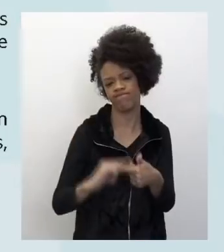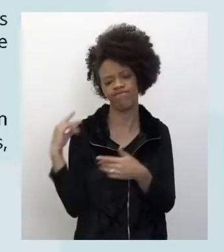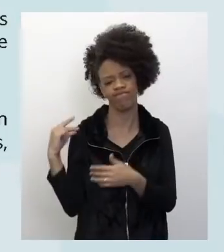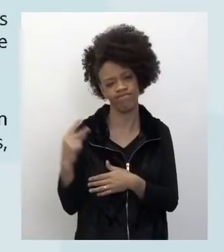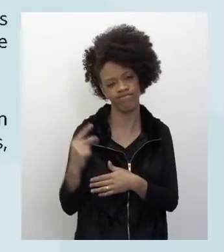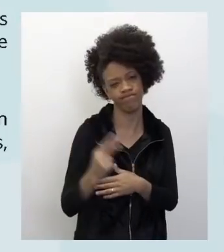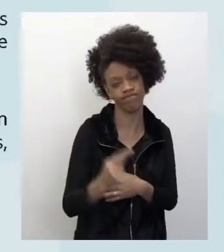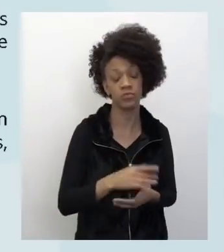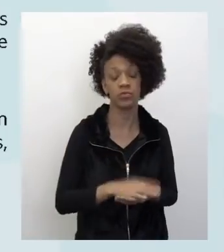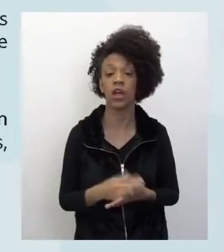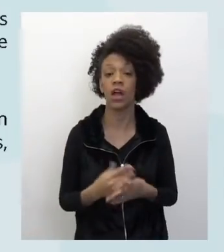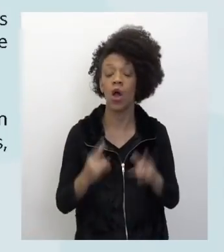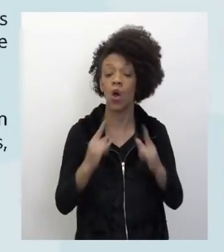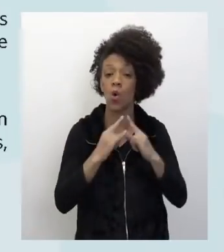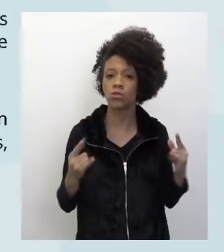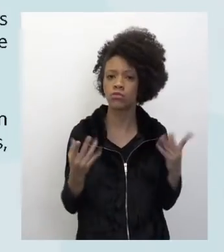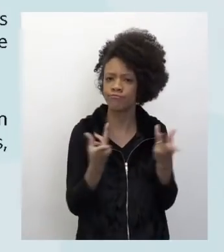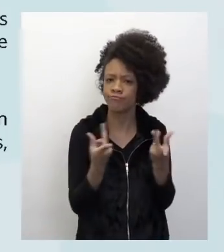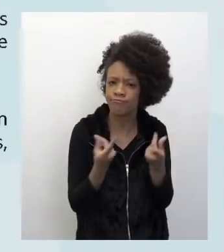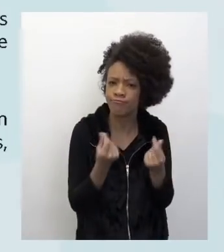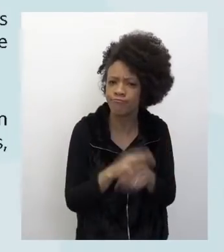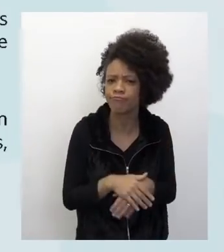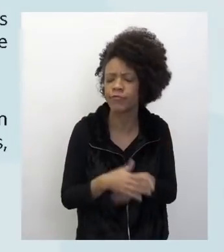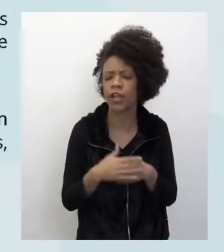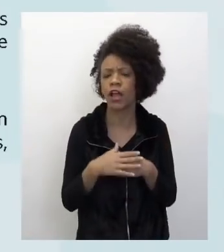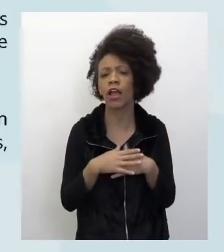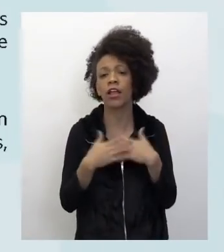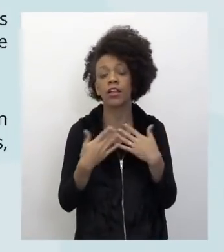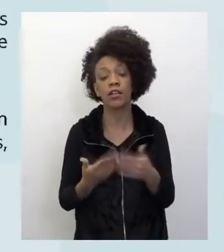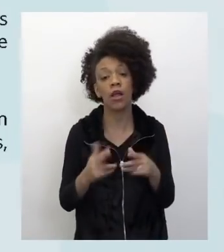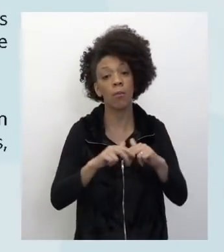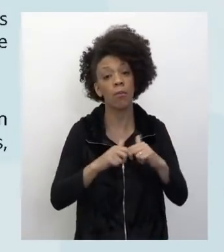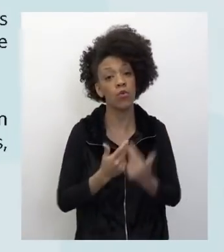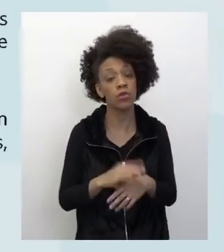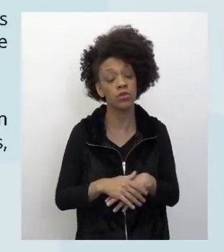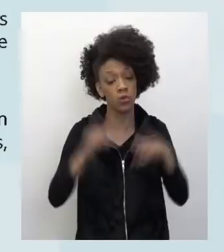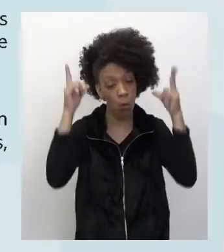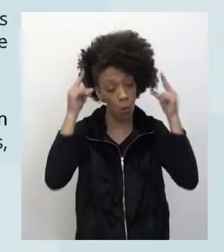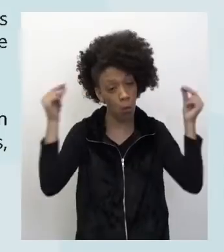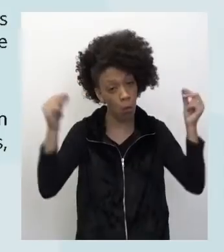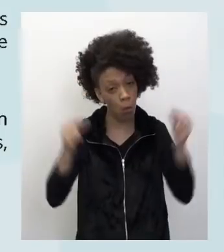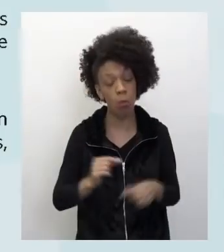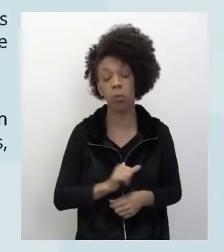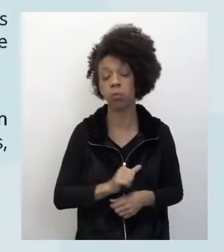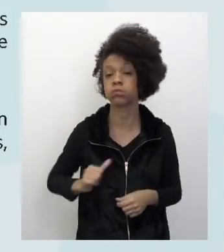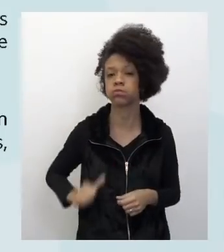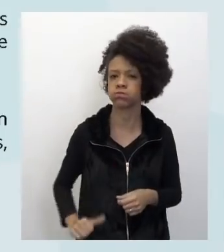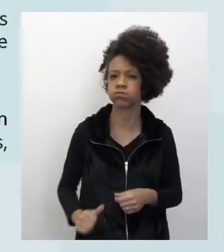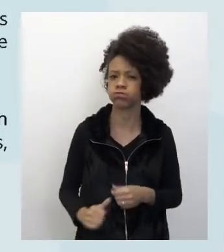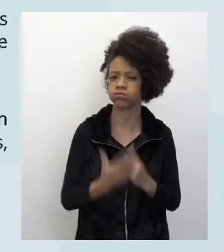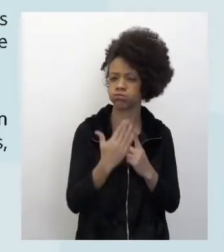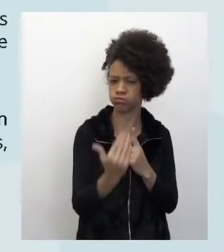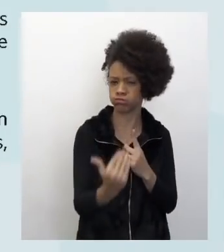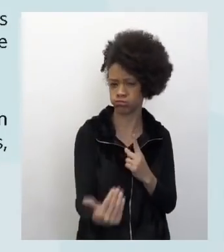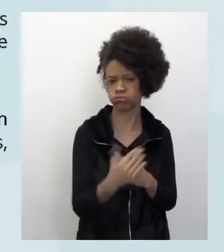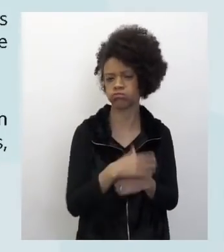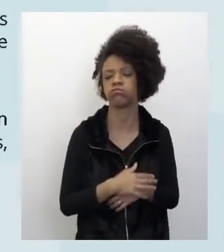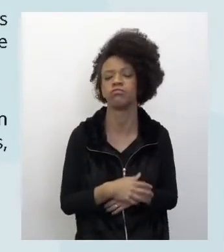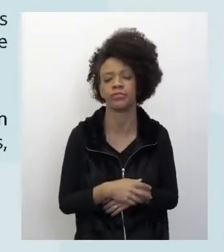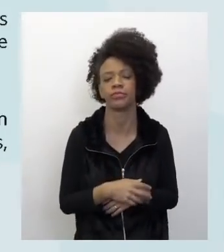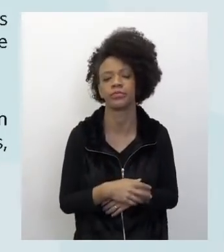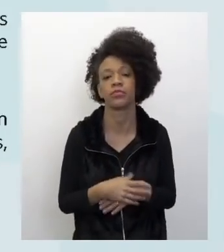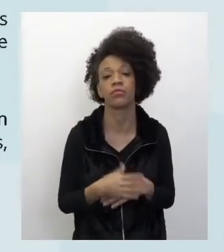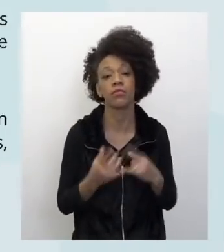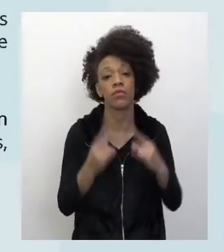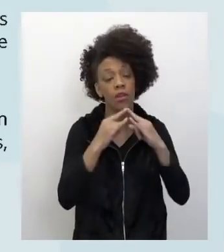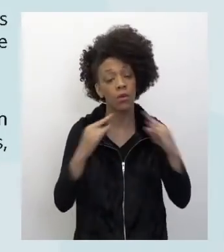muito querido. Por isso, os artistas do Circo Imperial da China são muito famosos, muito populares, verdadeiras estrelas. No Circo Imperial